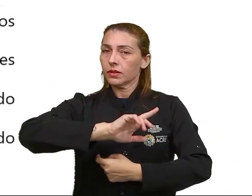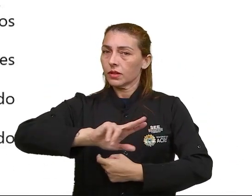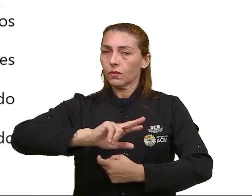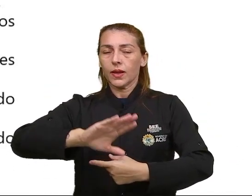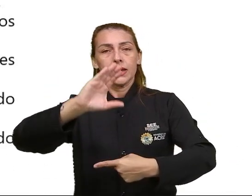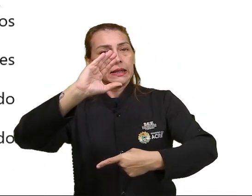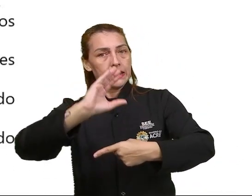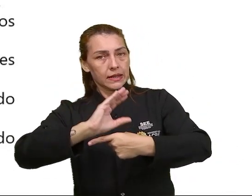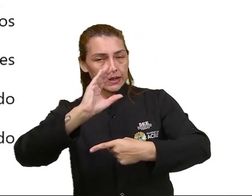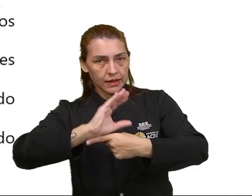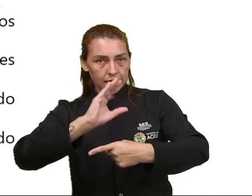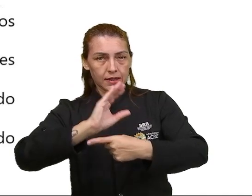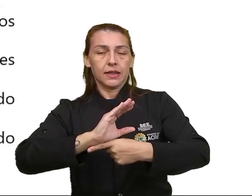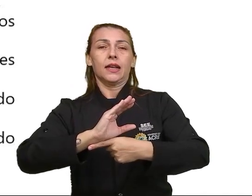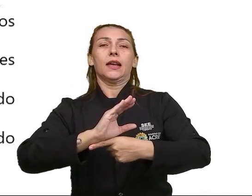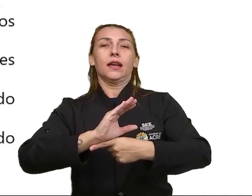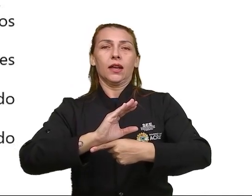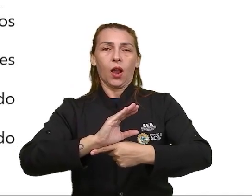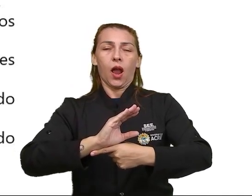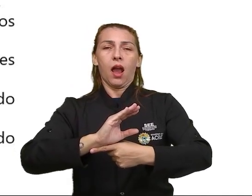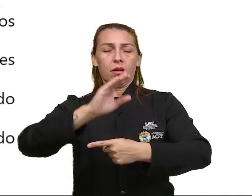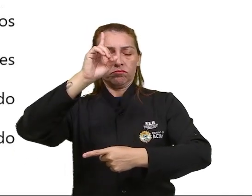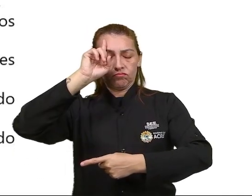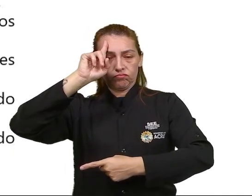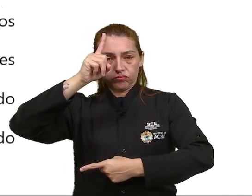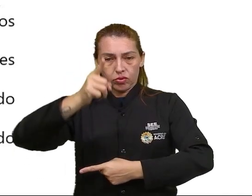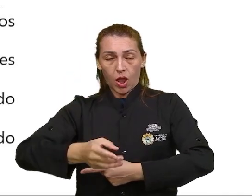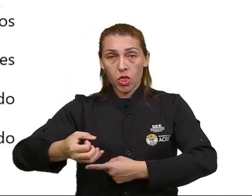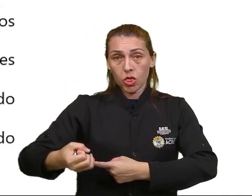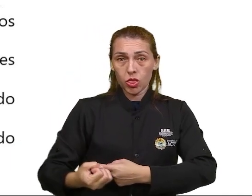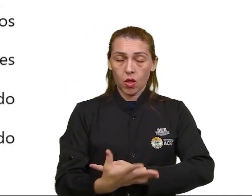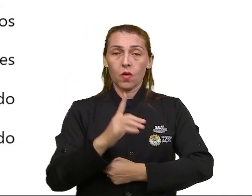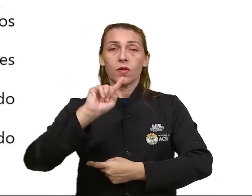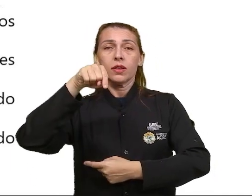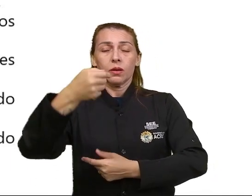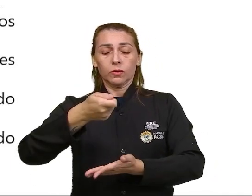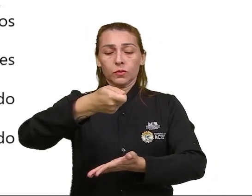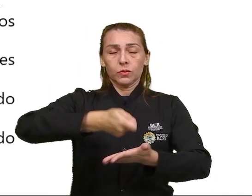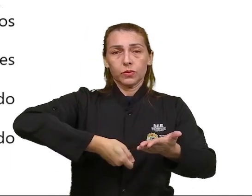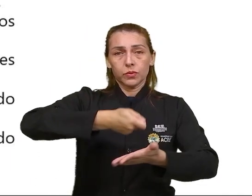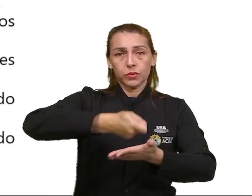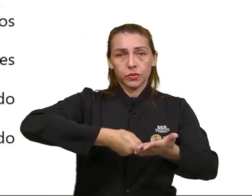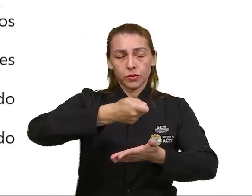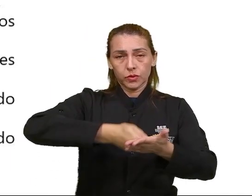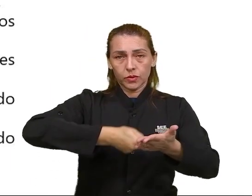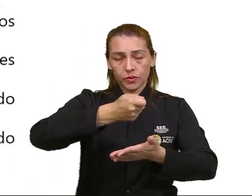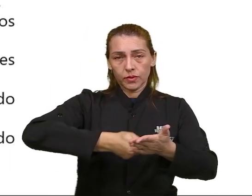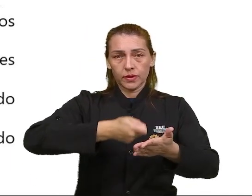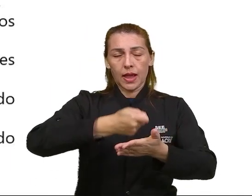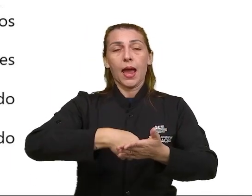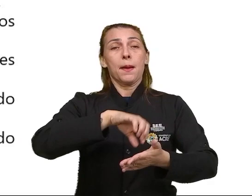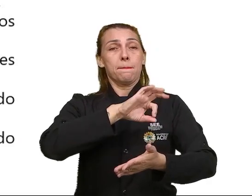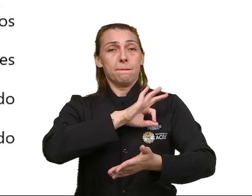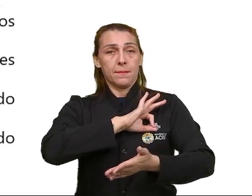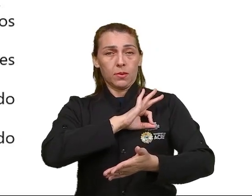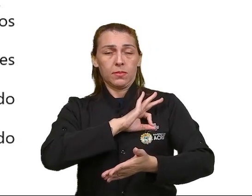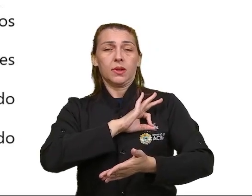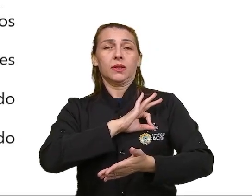C, rebaixamento de comandantes veteranos após a repressão a insurreições